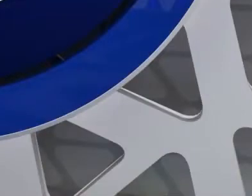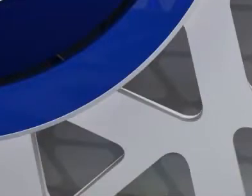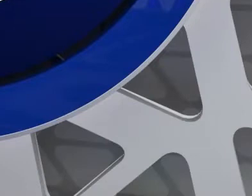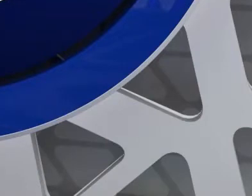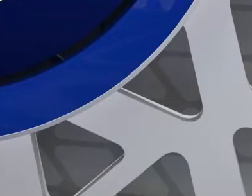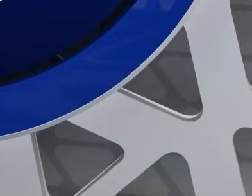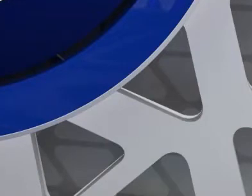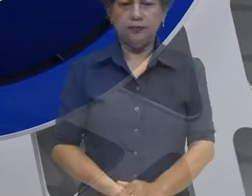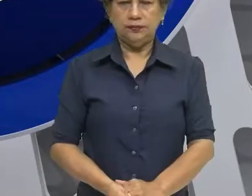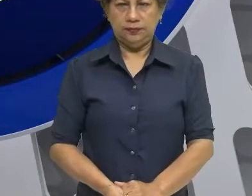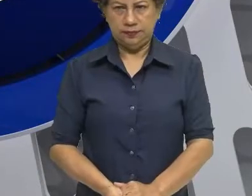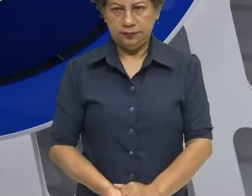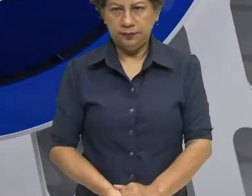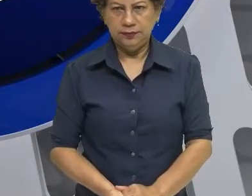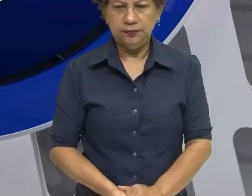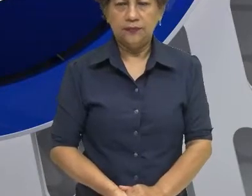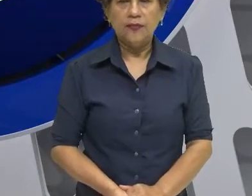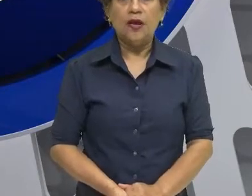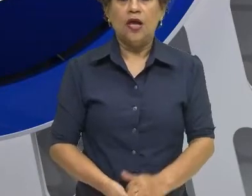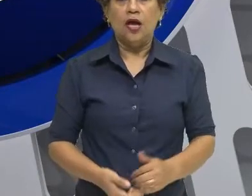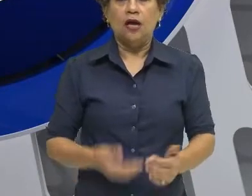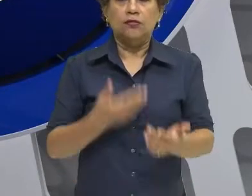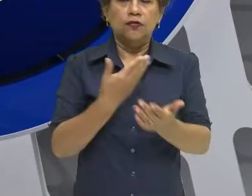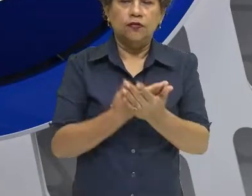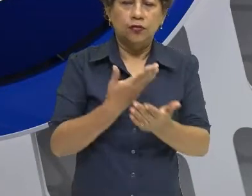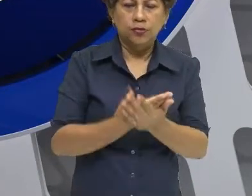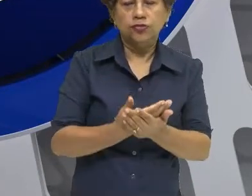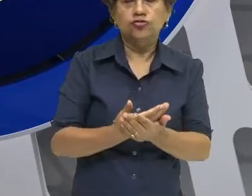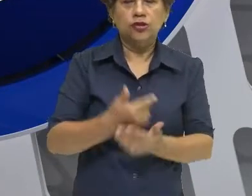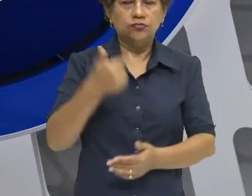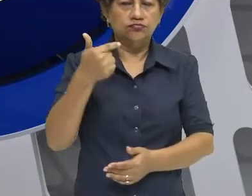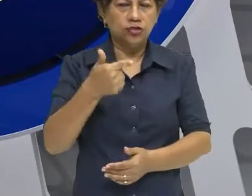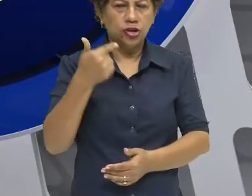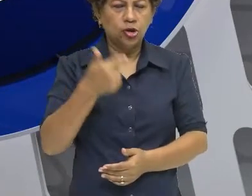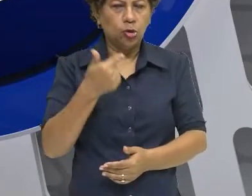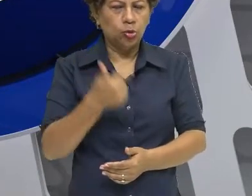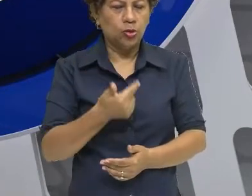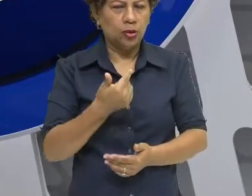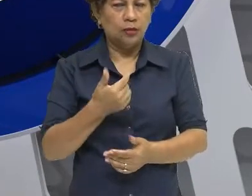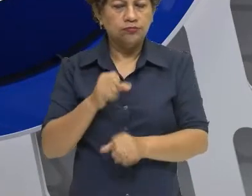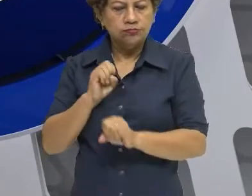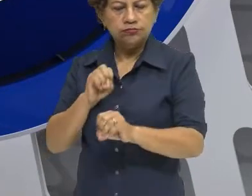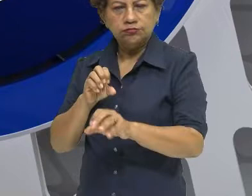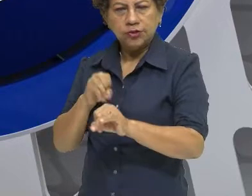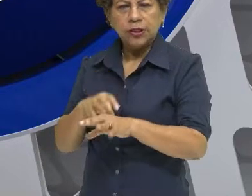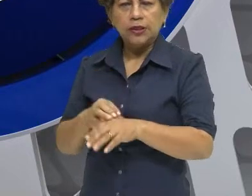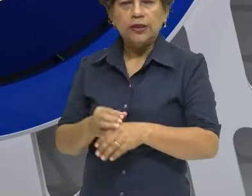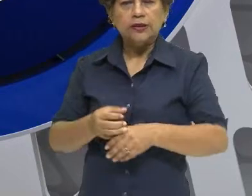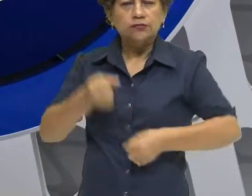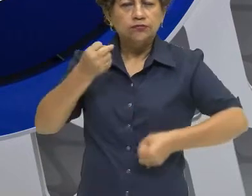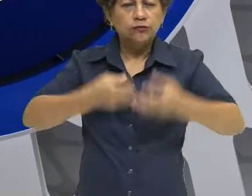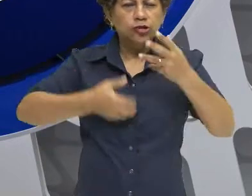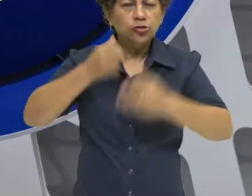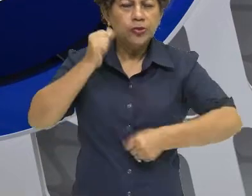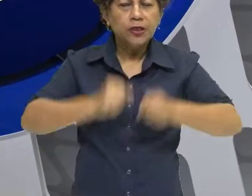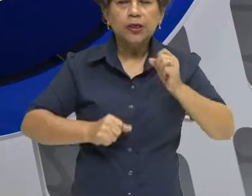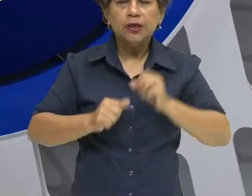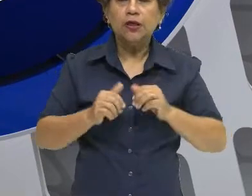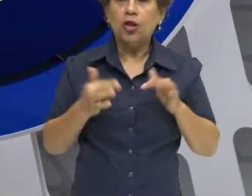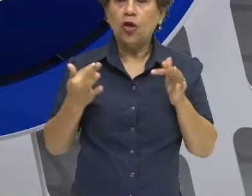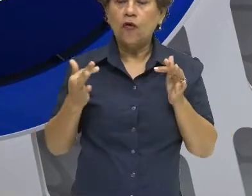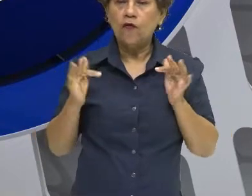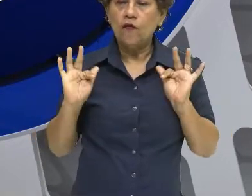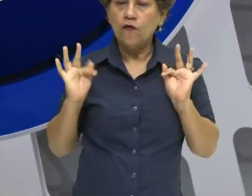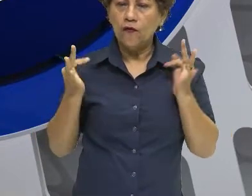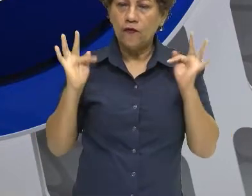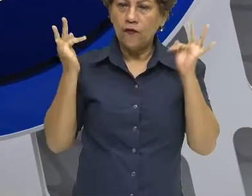Então, vamos lá para a nossa segunda aula do dia de hoje. Estamos falando sobre folclore. Eu confesso que é um conteúdo